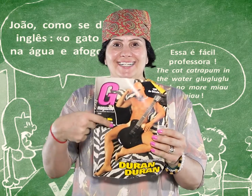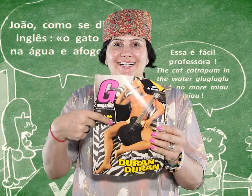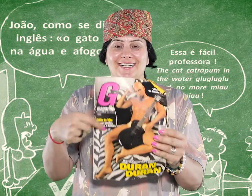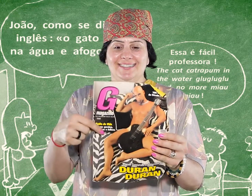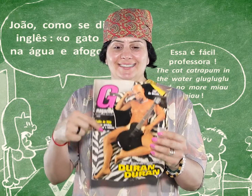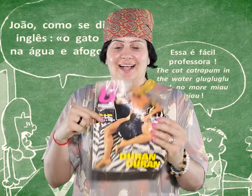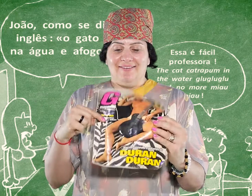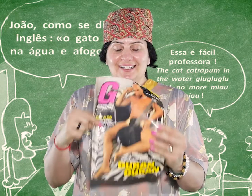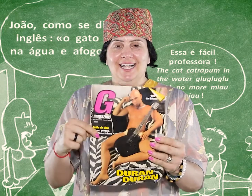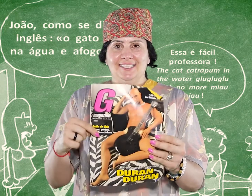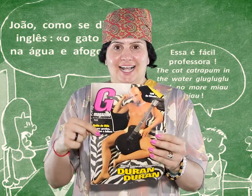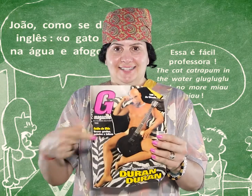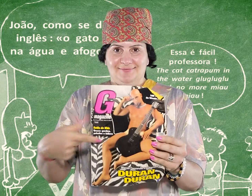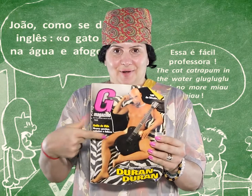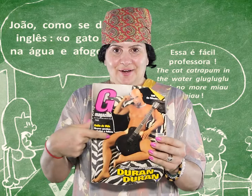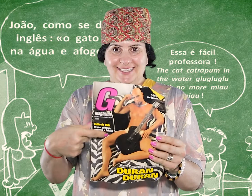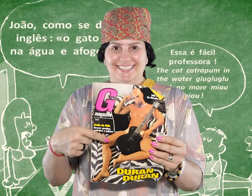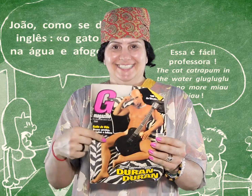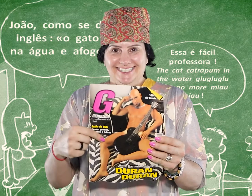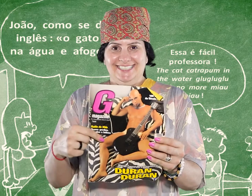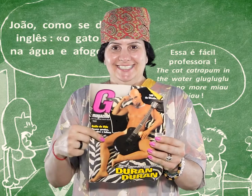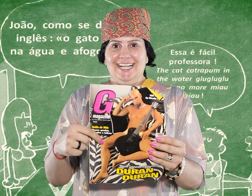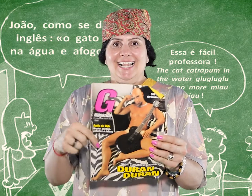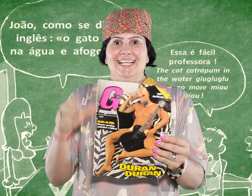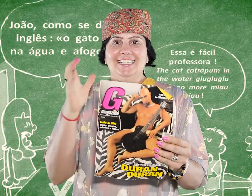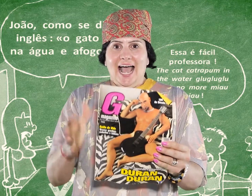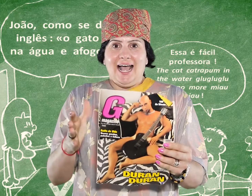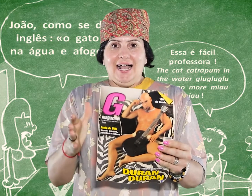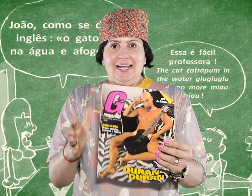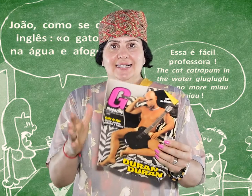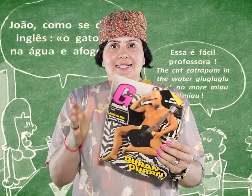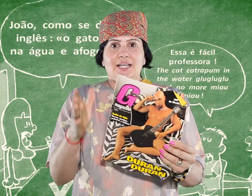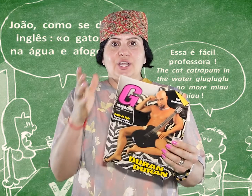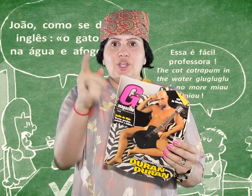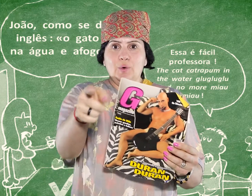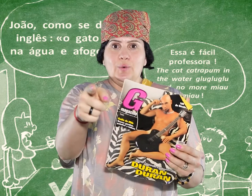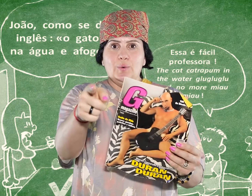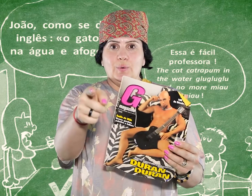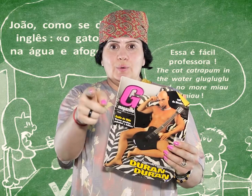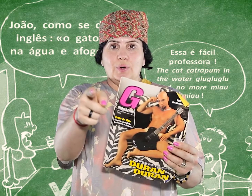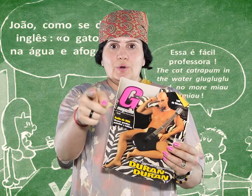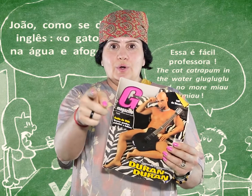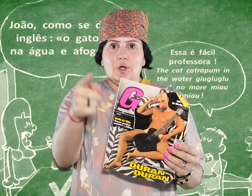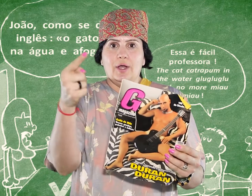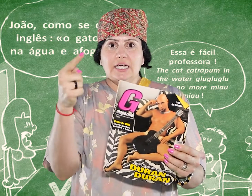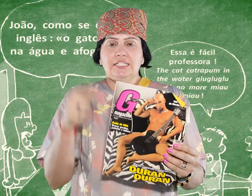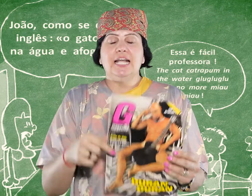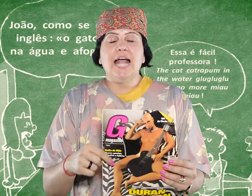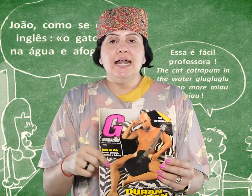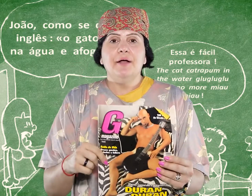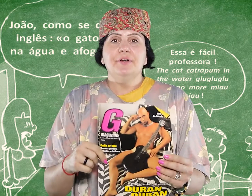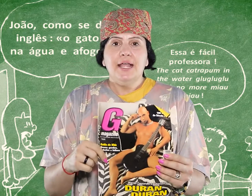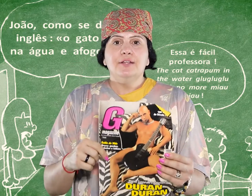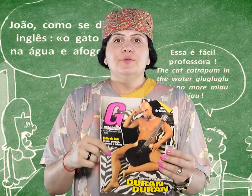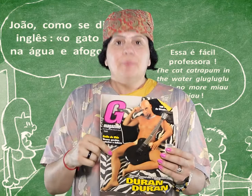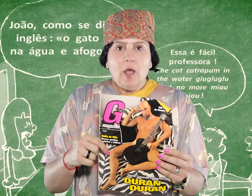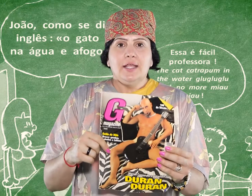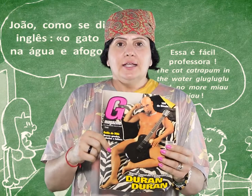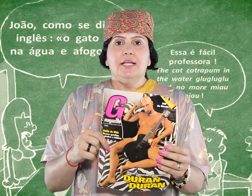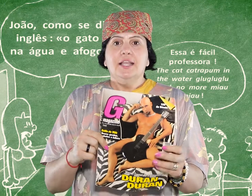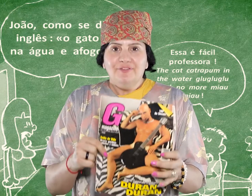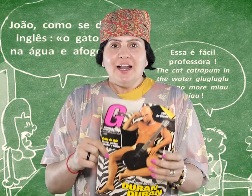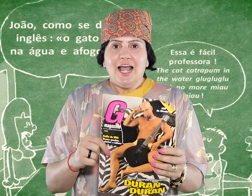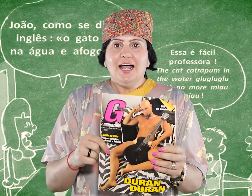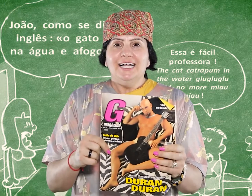Boy. Safadeza. Boy. Yeah. You. Chegar na orelha do